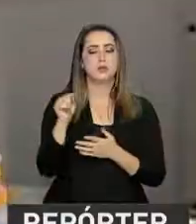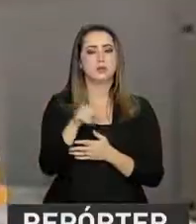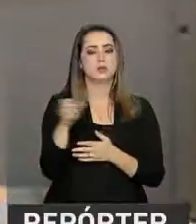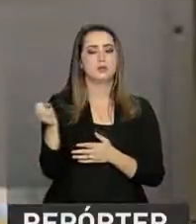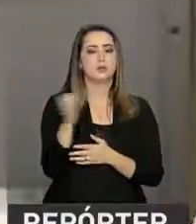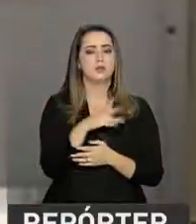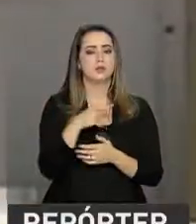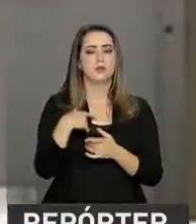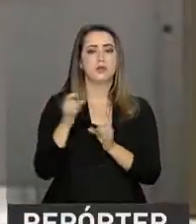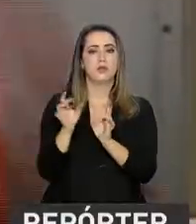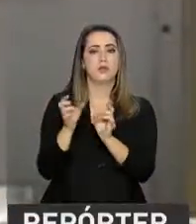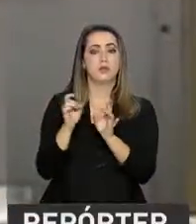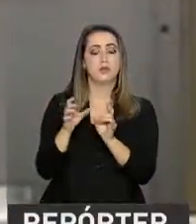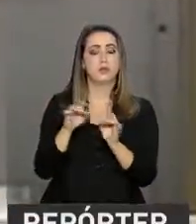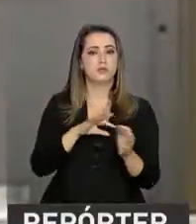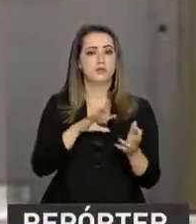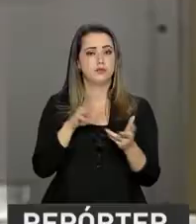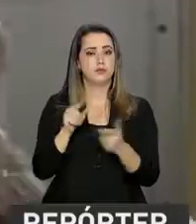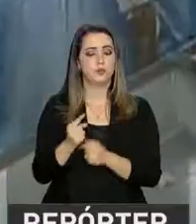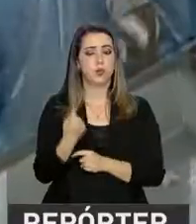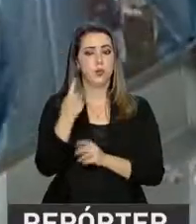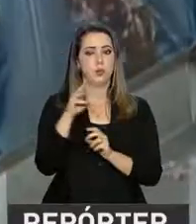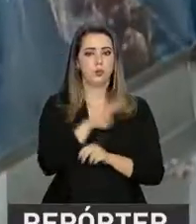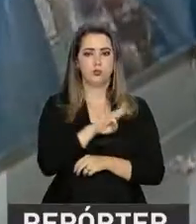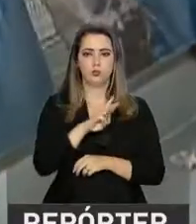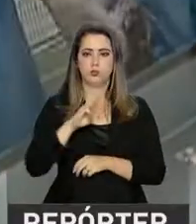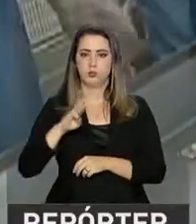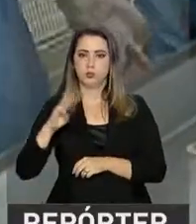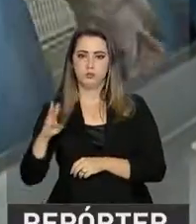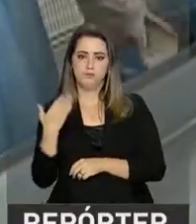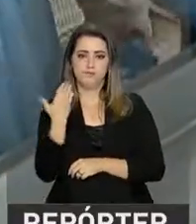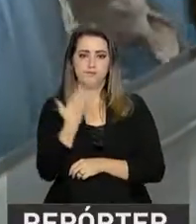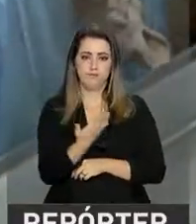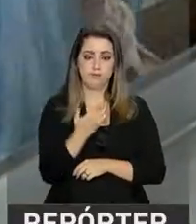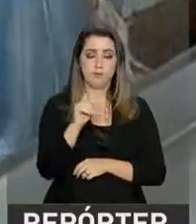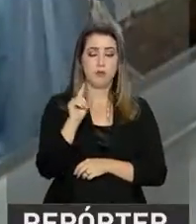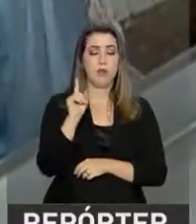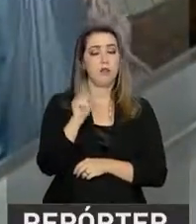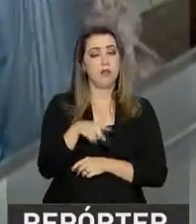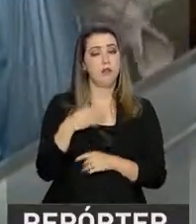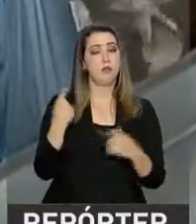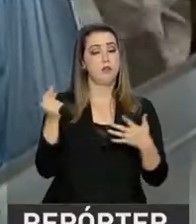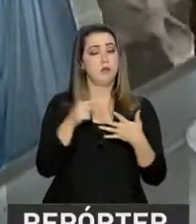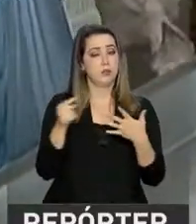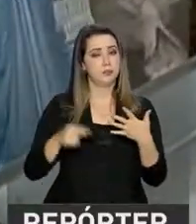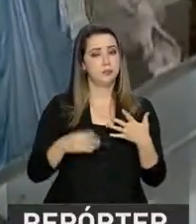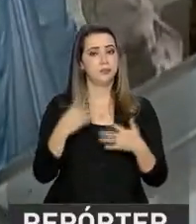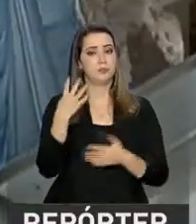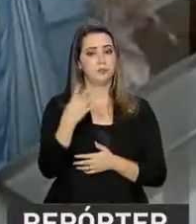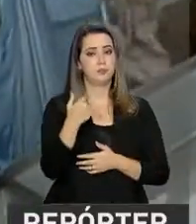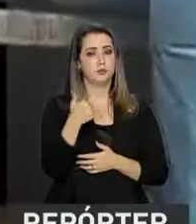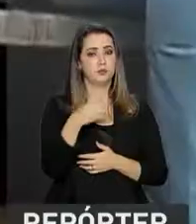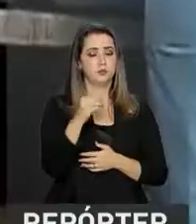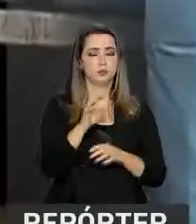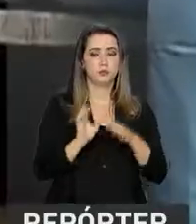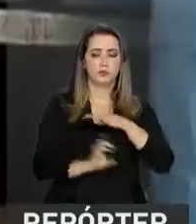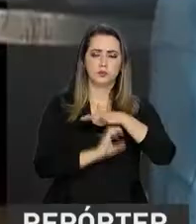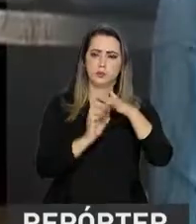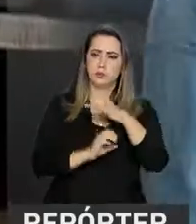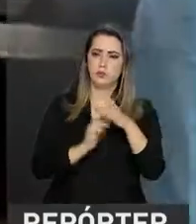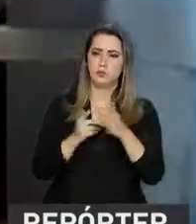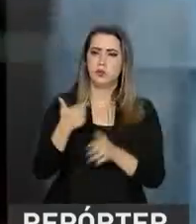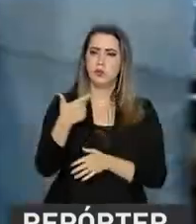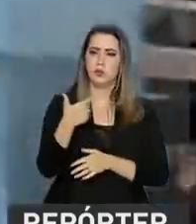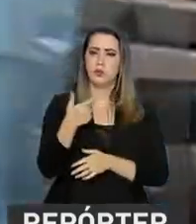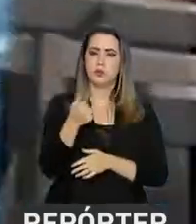de exportações no portal único de comércio exterior a medida atinge 410 empresas que em